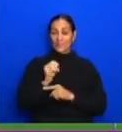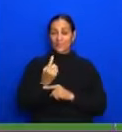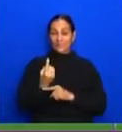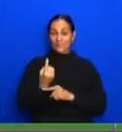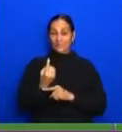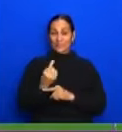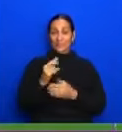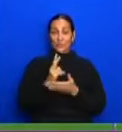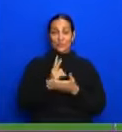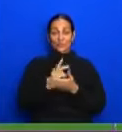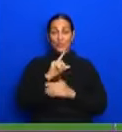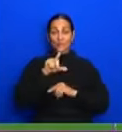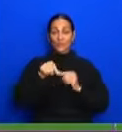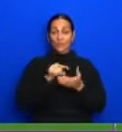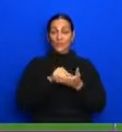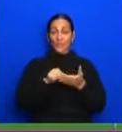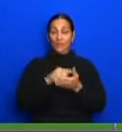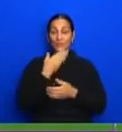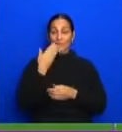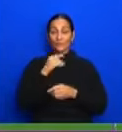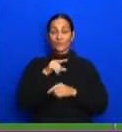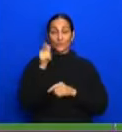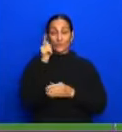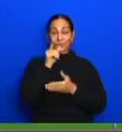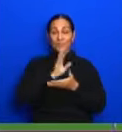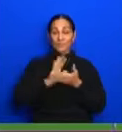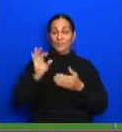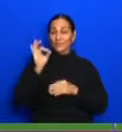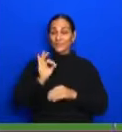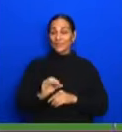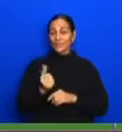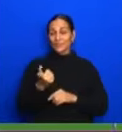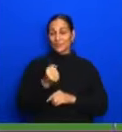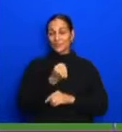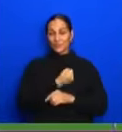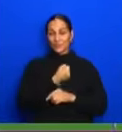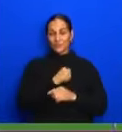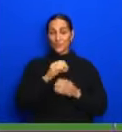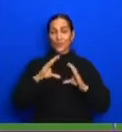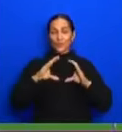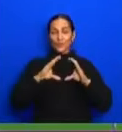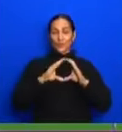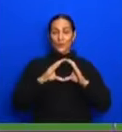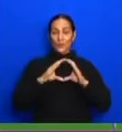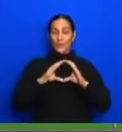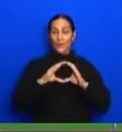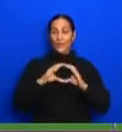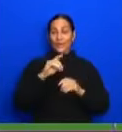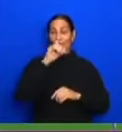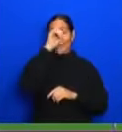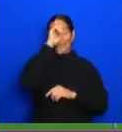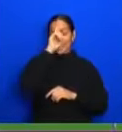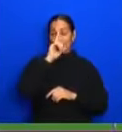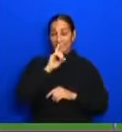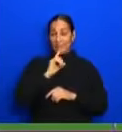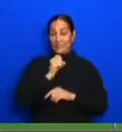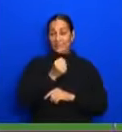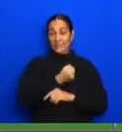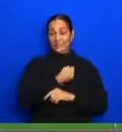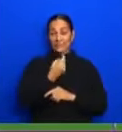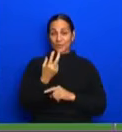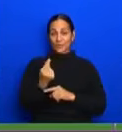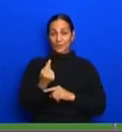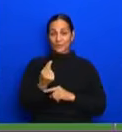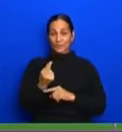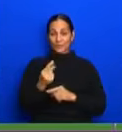01. Seguimos sorteando na Loto Fácil. Você ganha prêmio a partir de 11 acertos. Bola amarela 12. Amarela